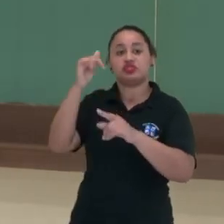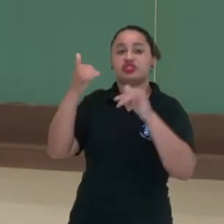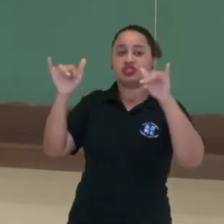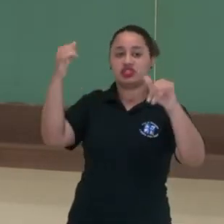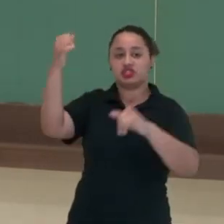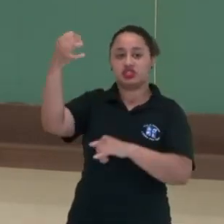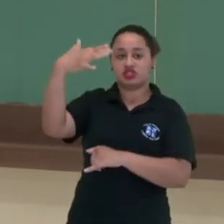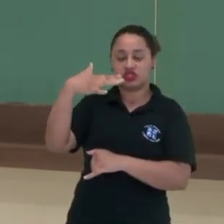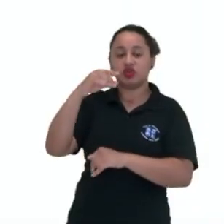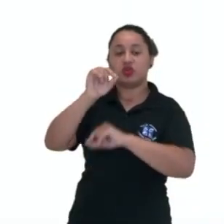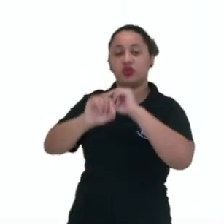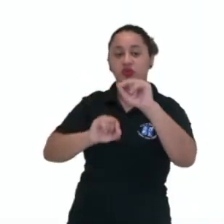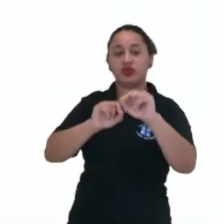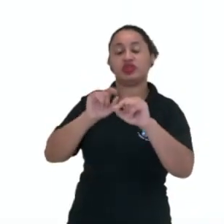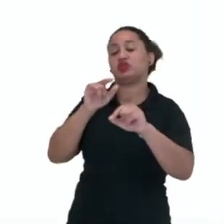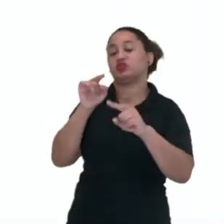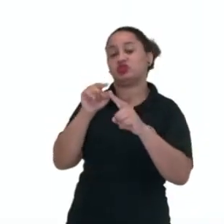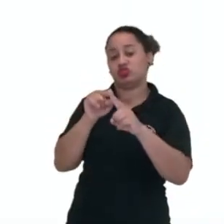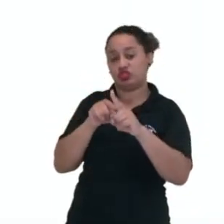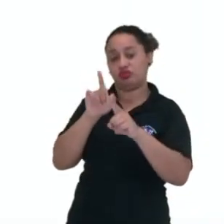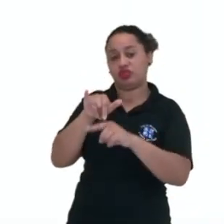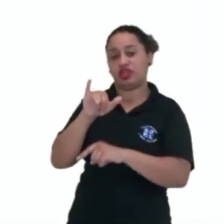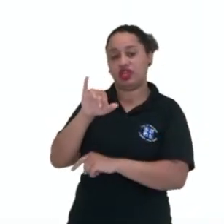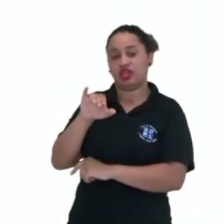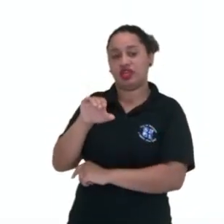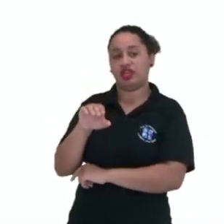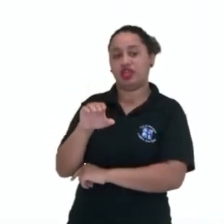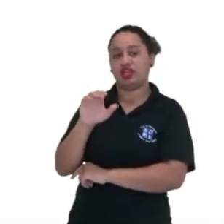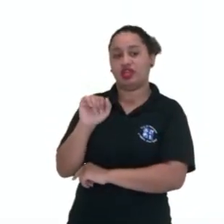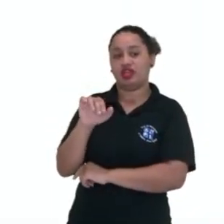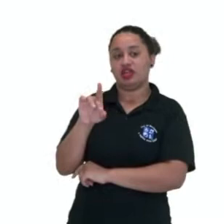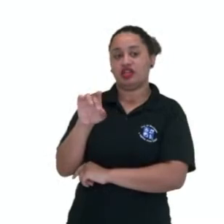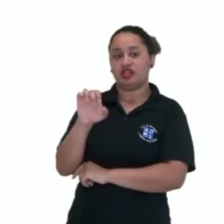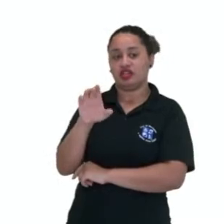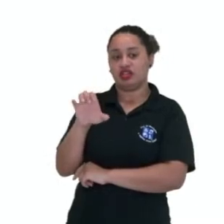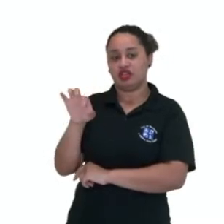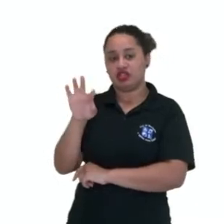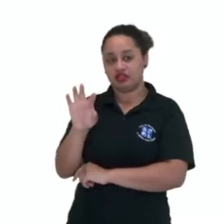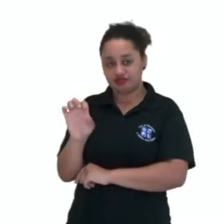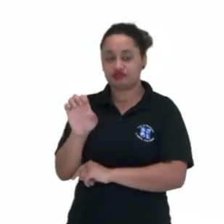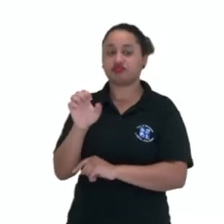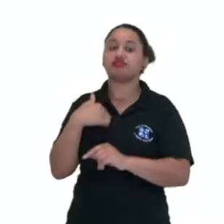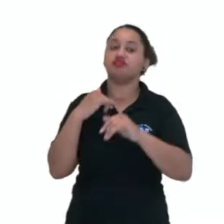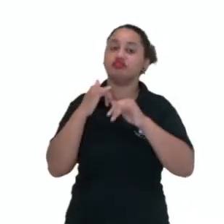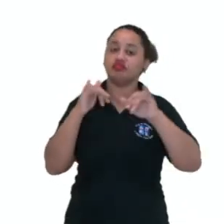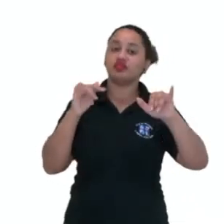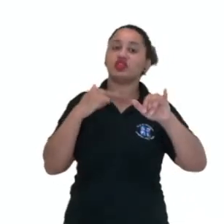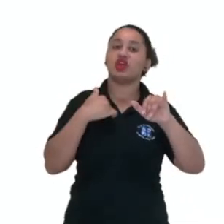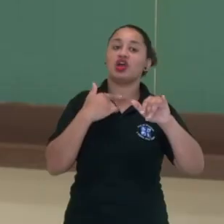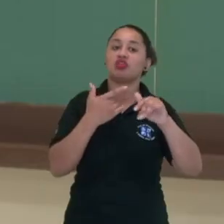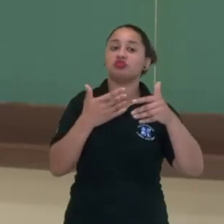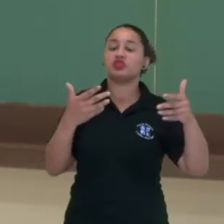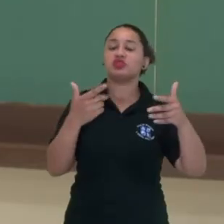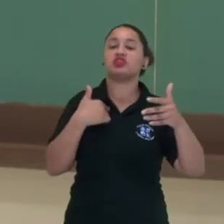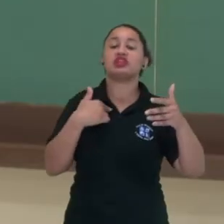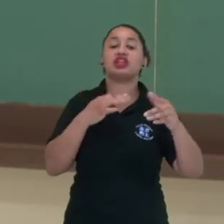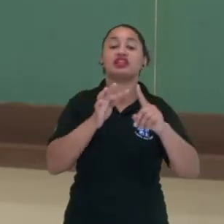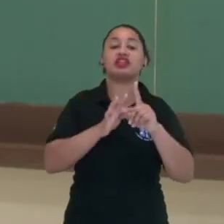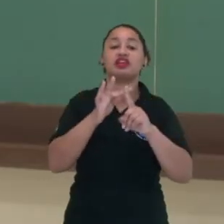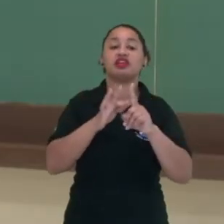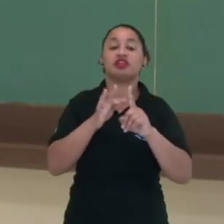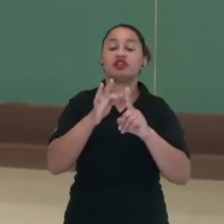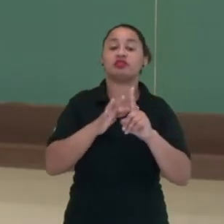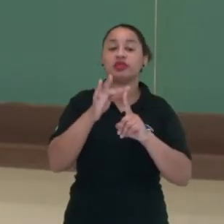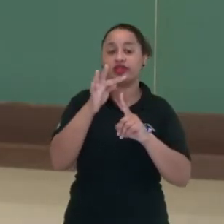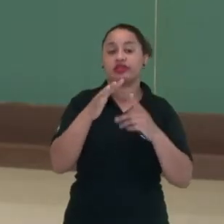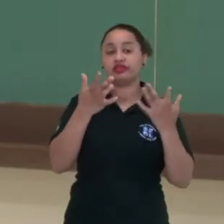a energia luminosa incandescente. É a emissão de radiação eletromagnética por um corpo sob alta temperatura.